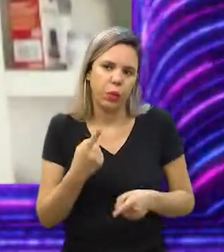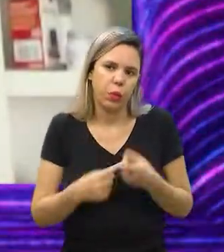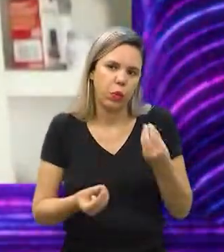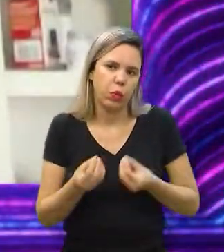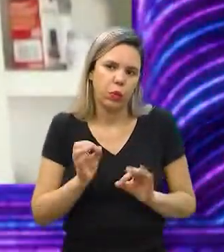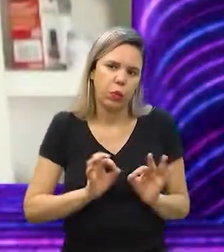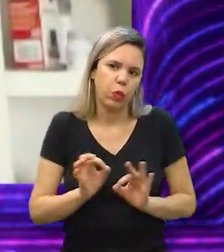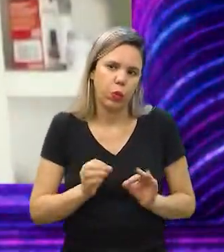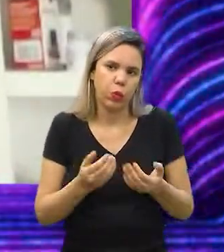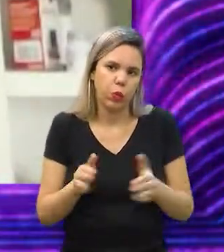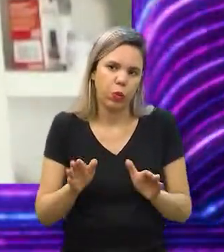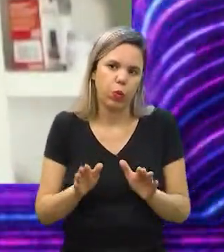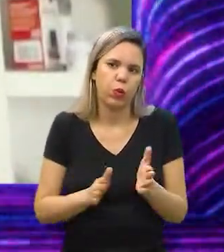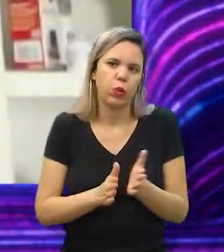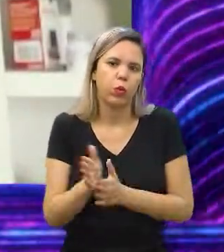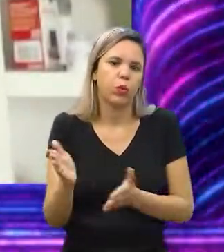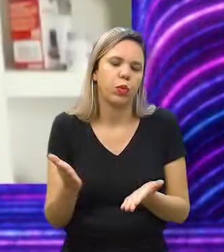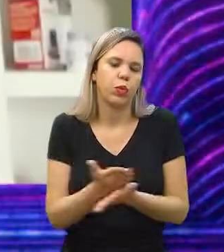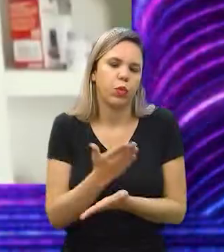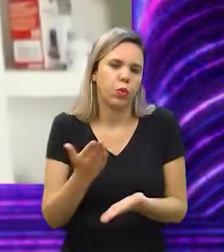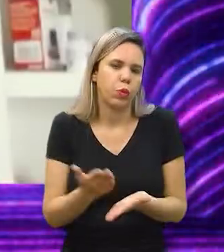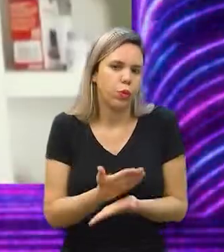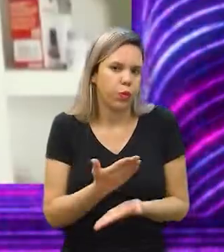como planejar o lançamento.